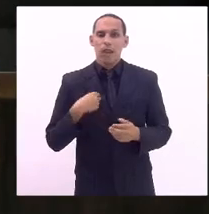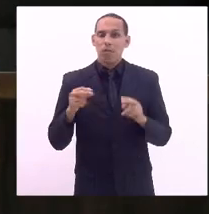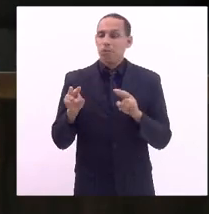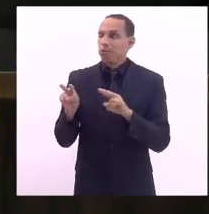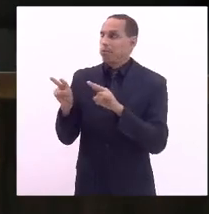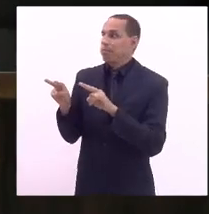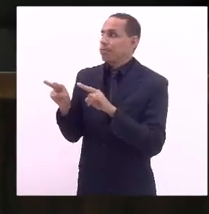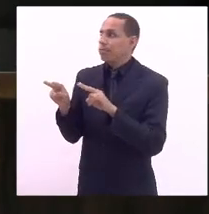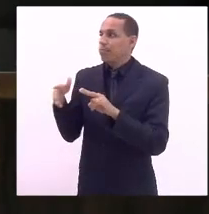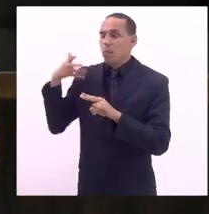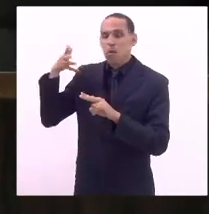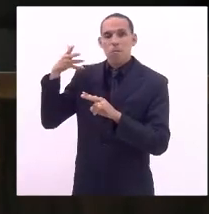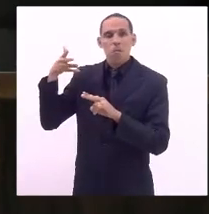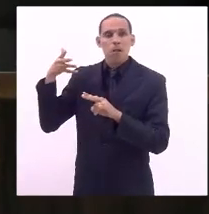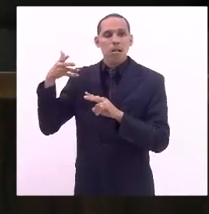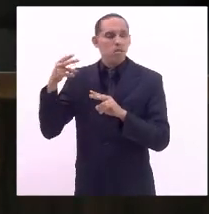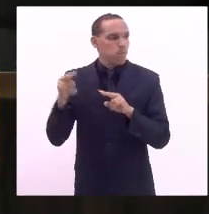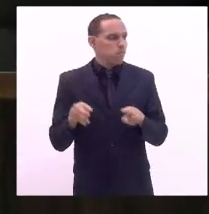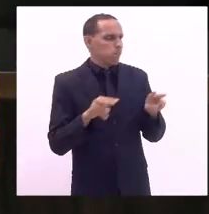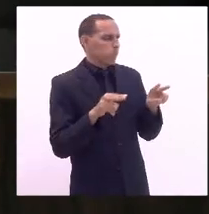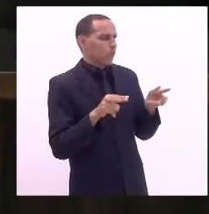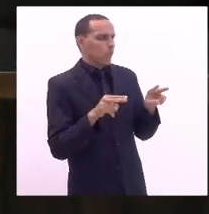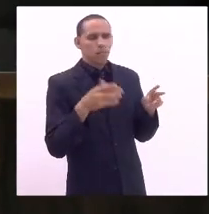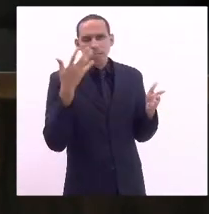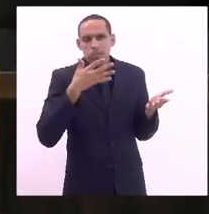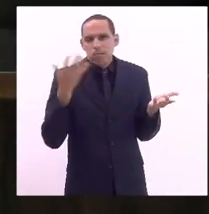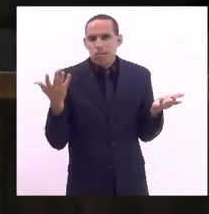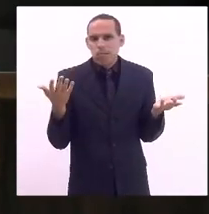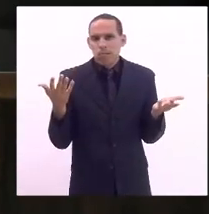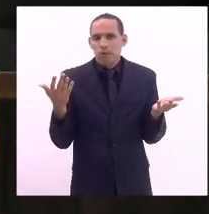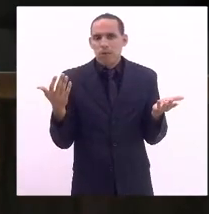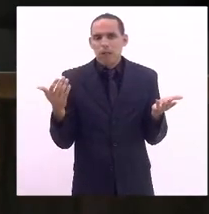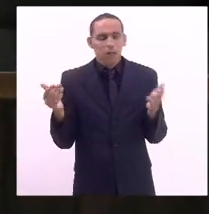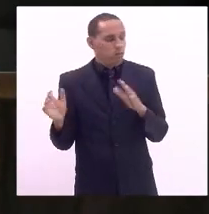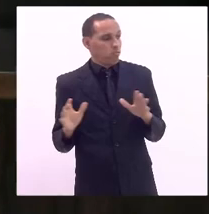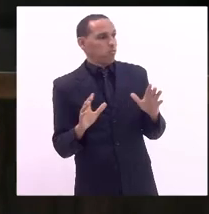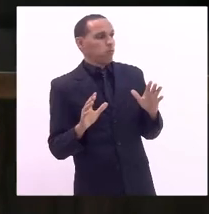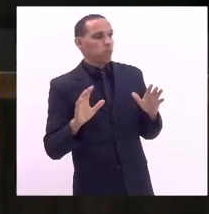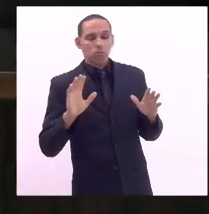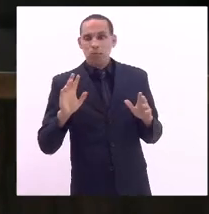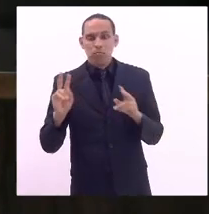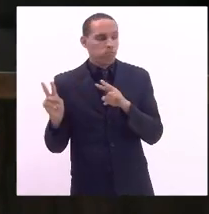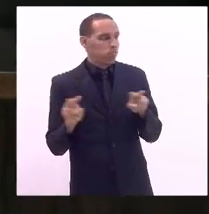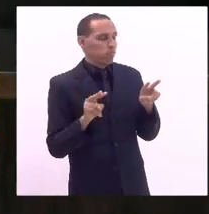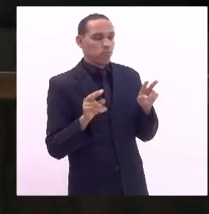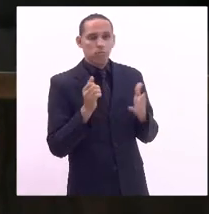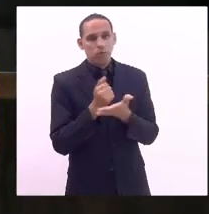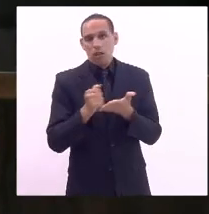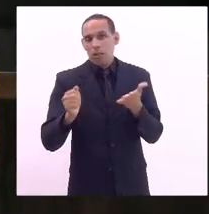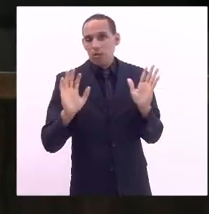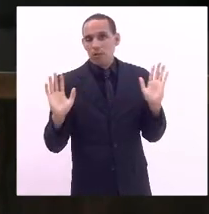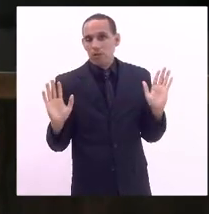para o Alexandre, eu não vi direito, eu não posso ser leviana de... Eu estava assim, quando eu virei, eu não vi direito. Então...